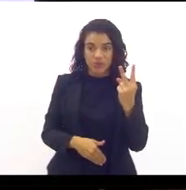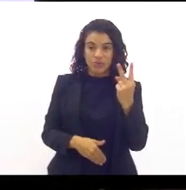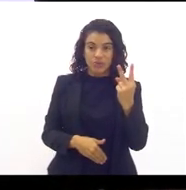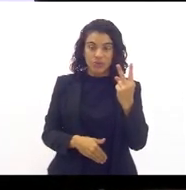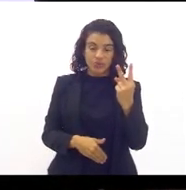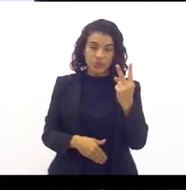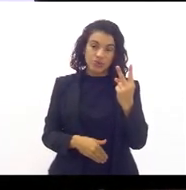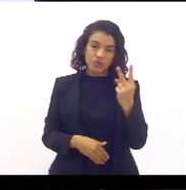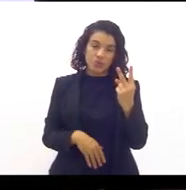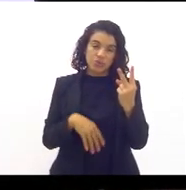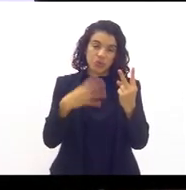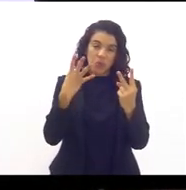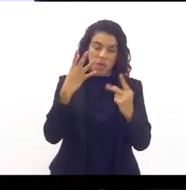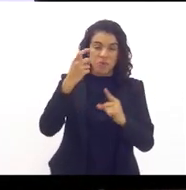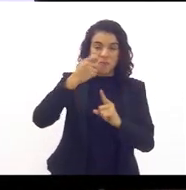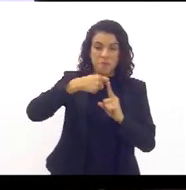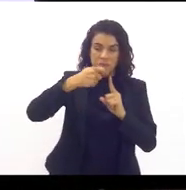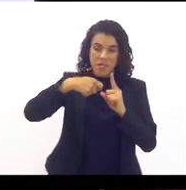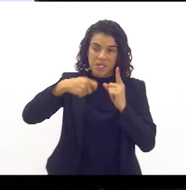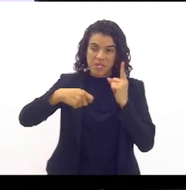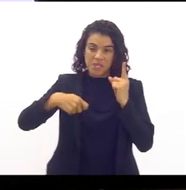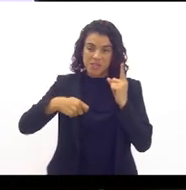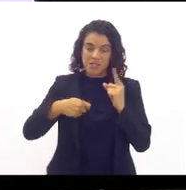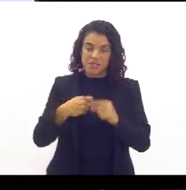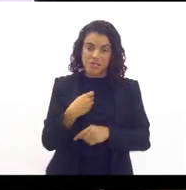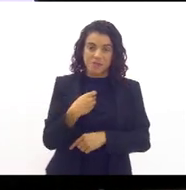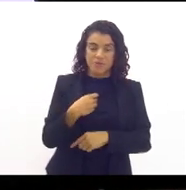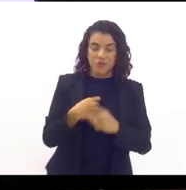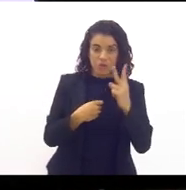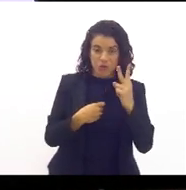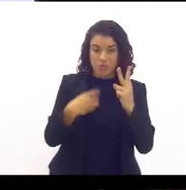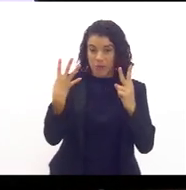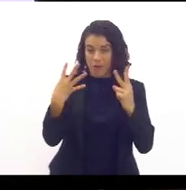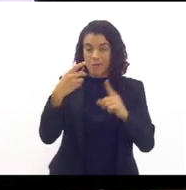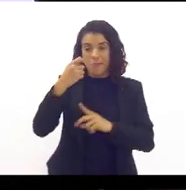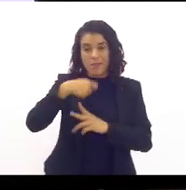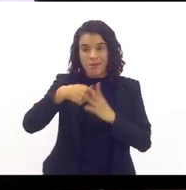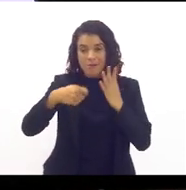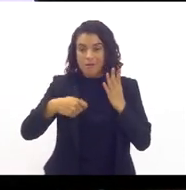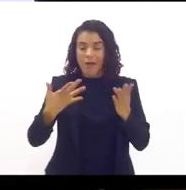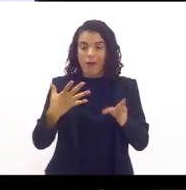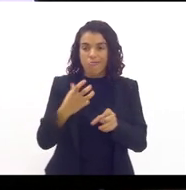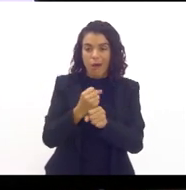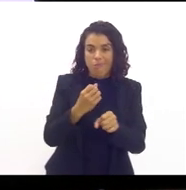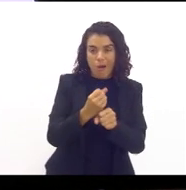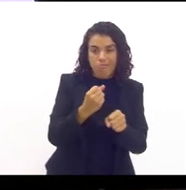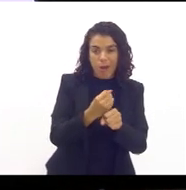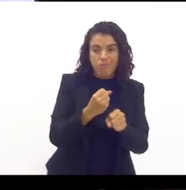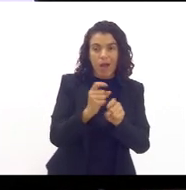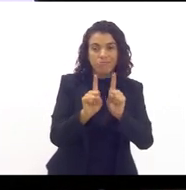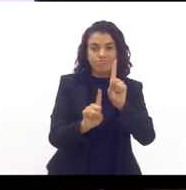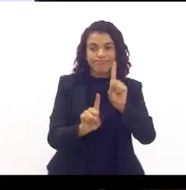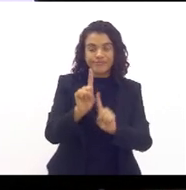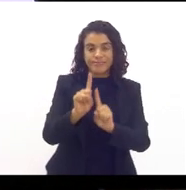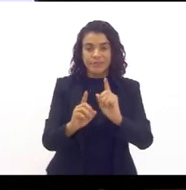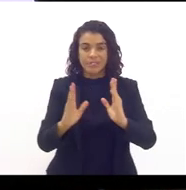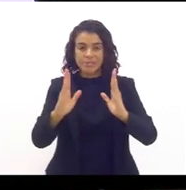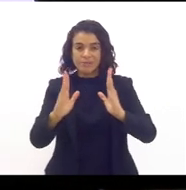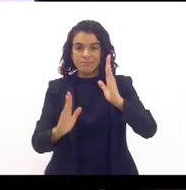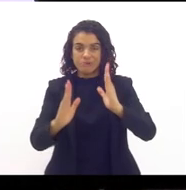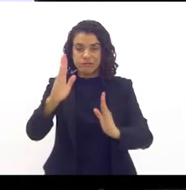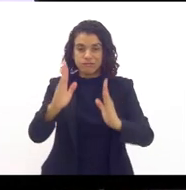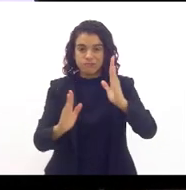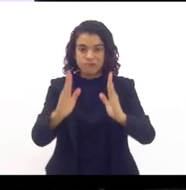números, os indicadores que nos orientam nessas contas, vamos passar aqui para as contas realmente do segundo quadrimestre.